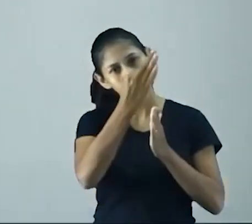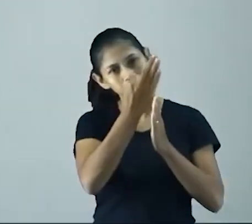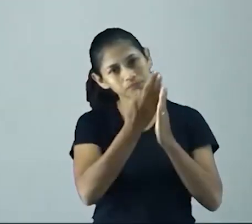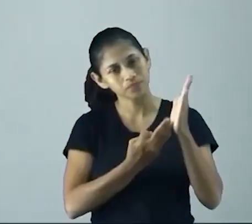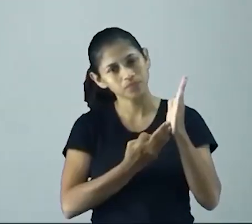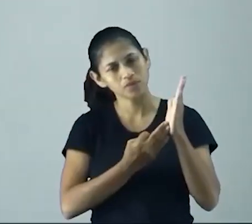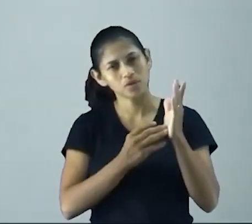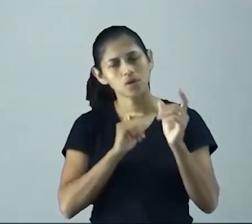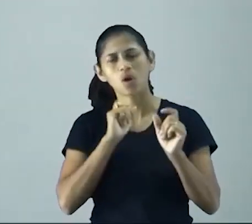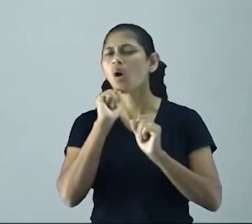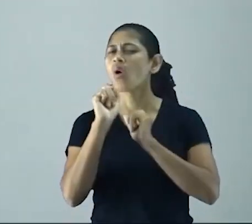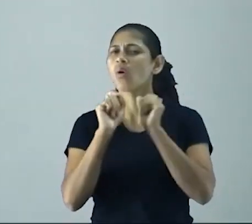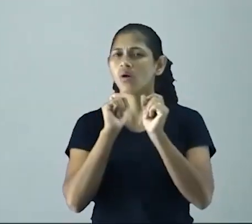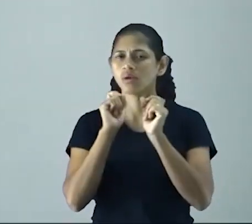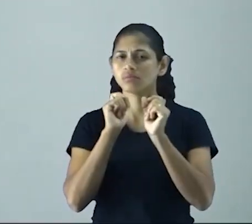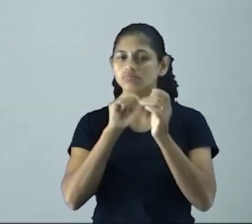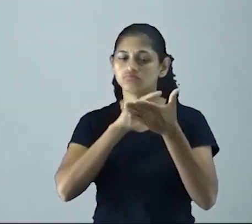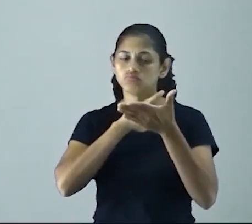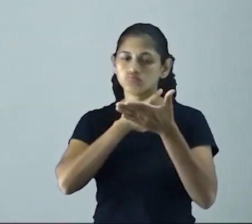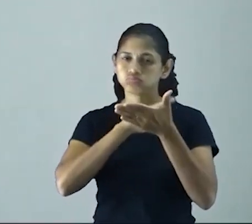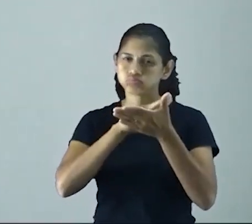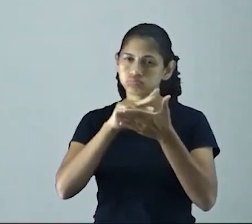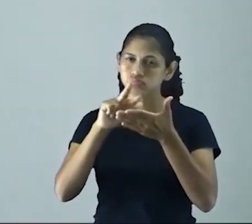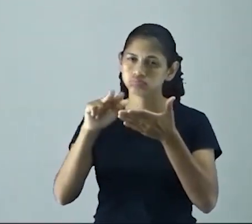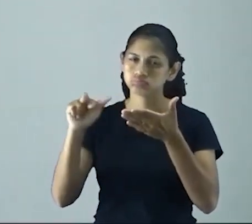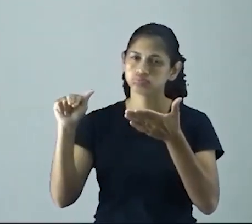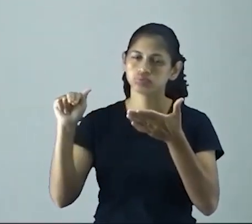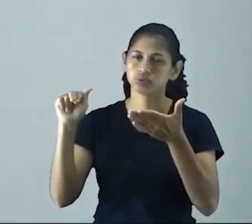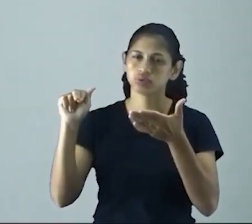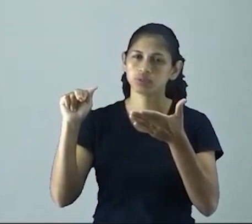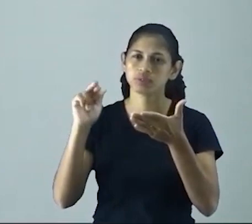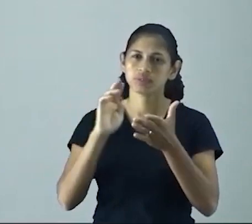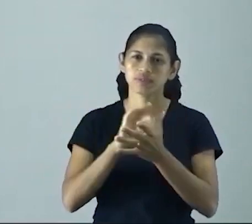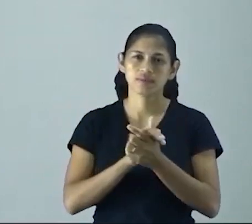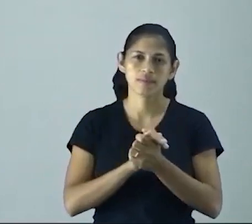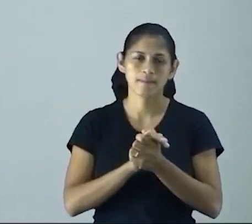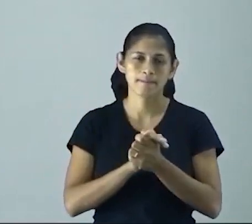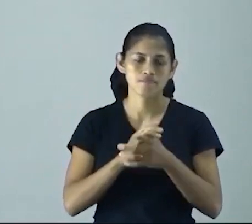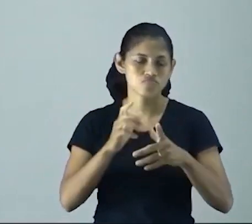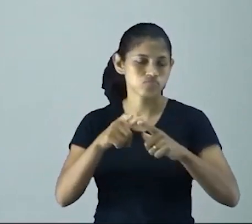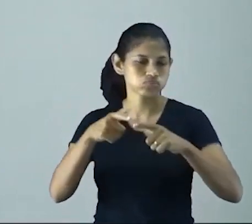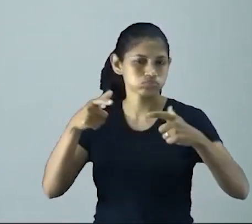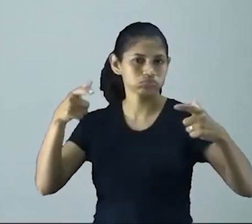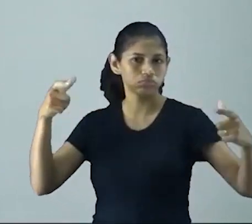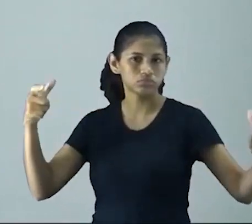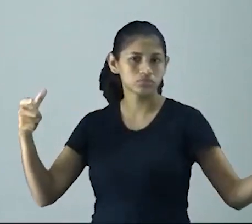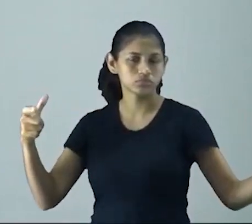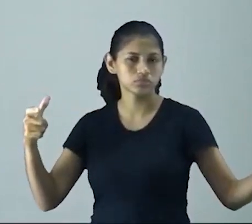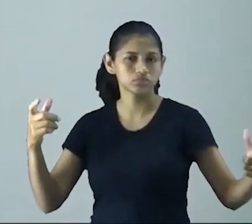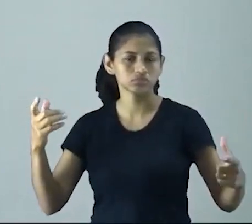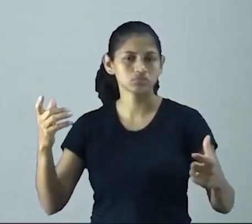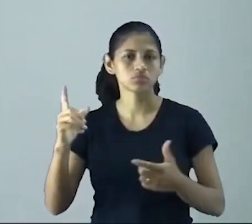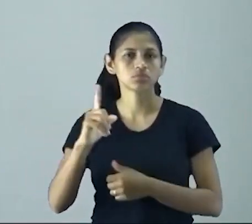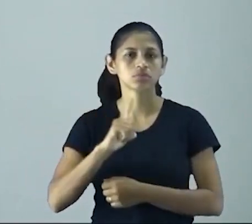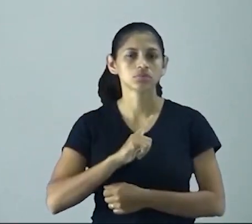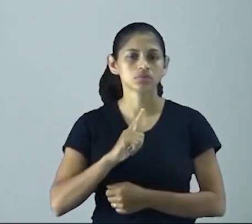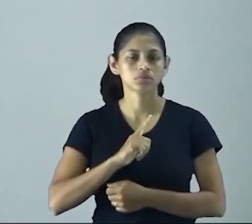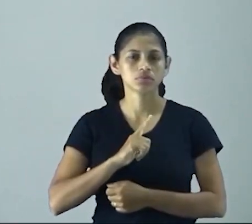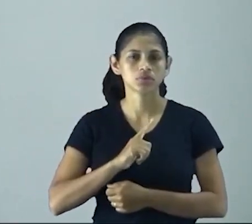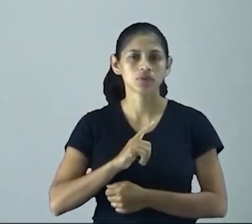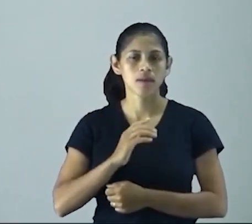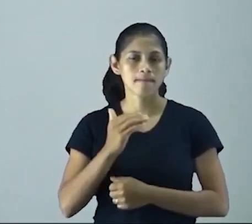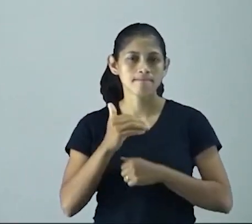eles já são variados, já são muitos, vão ser bem mais amplos e podem conter mais